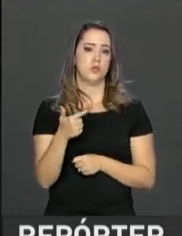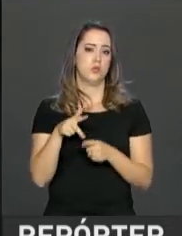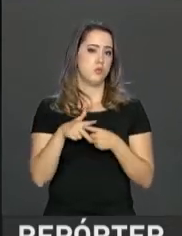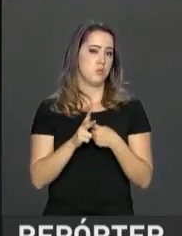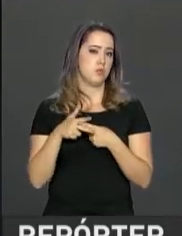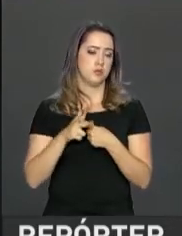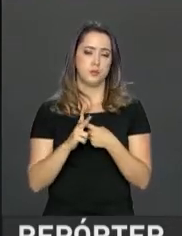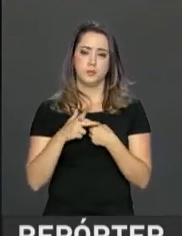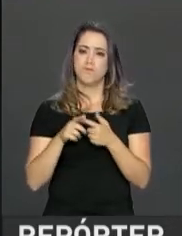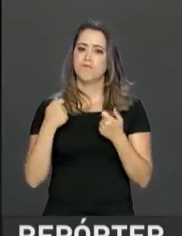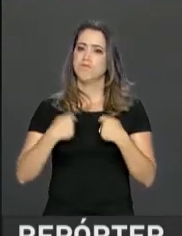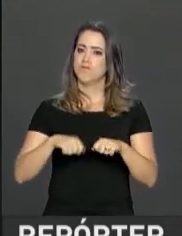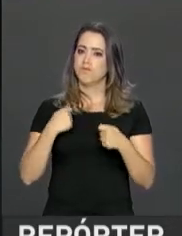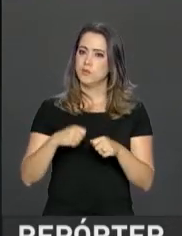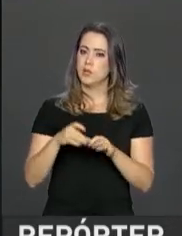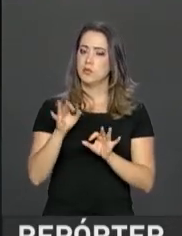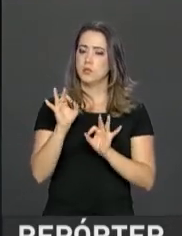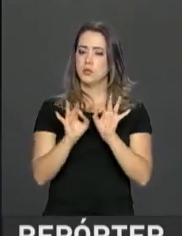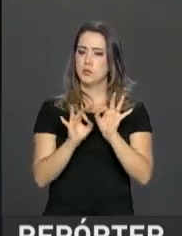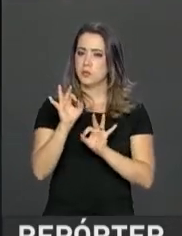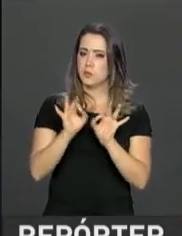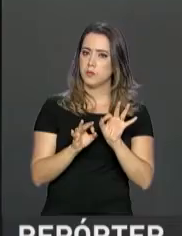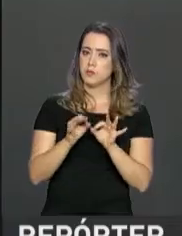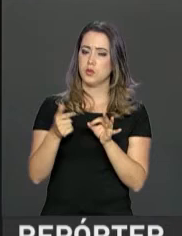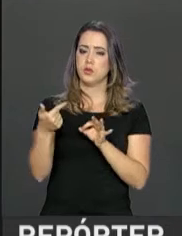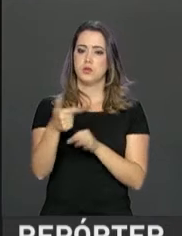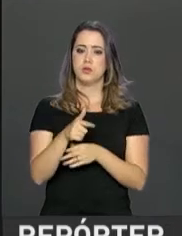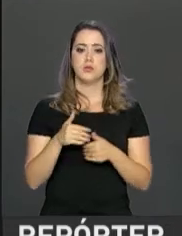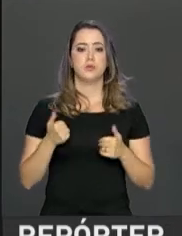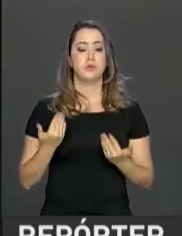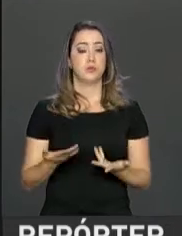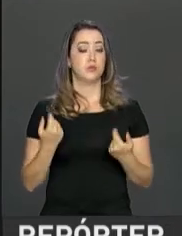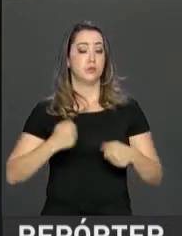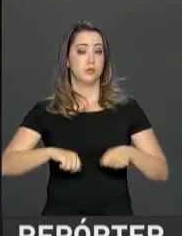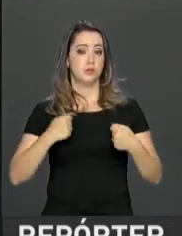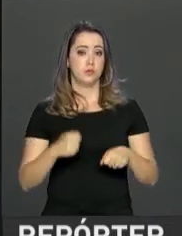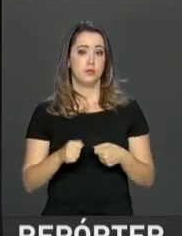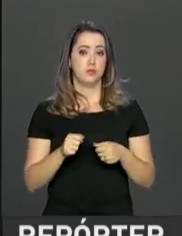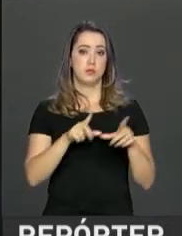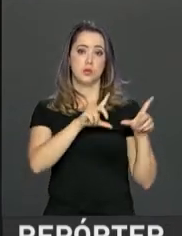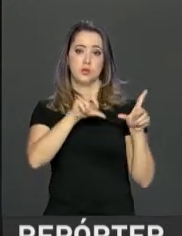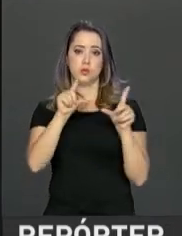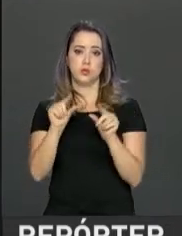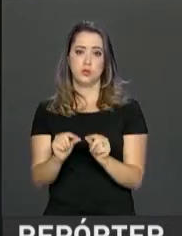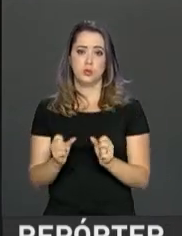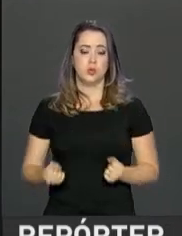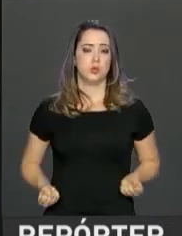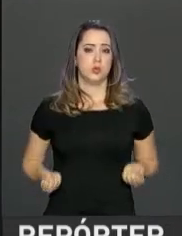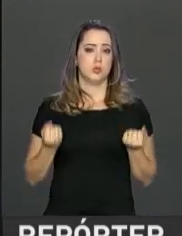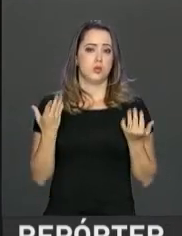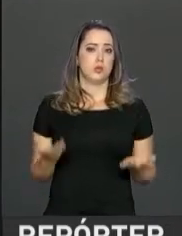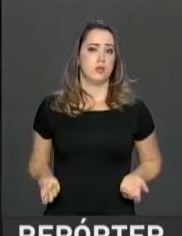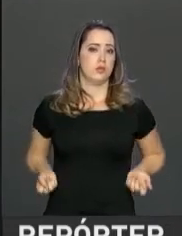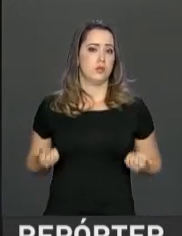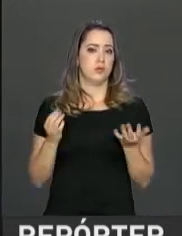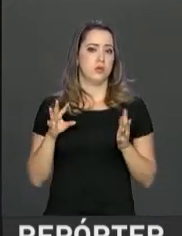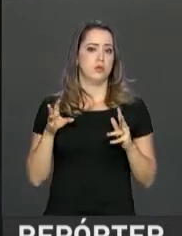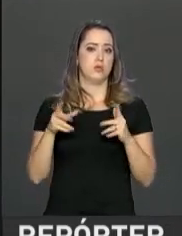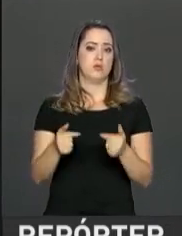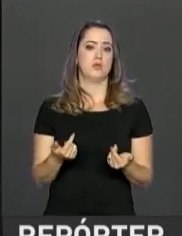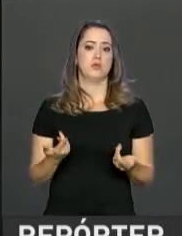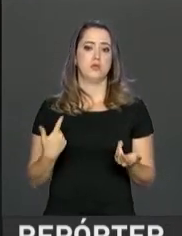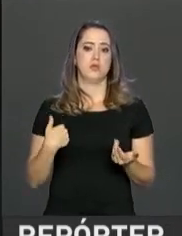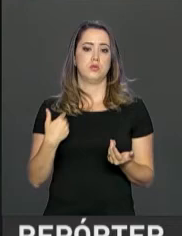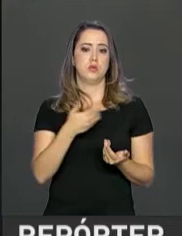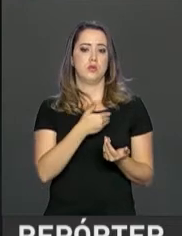de alguns desequilíbrios relevantes para que para as finanças públicas tão logo serão necessárias medidas para reduzir o peso das despesas obrigatórias no total das despesas